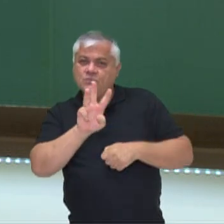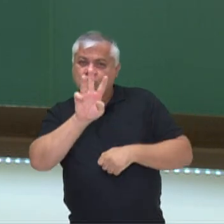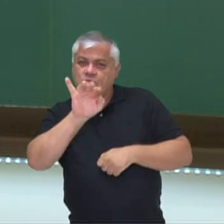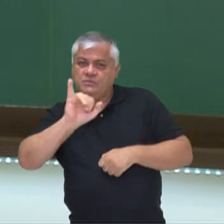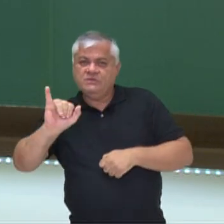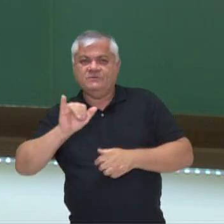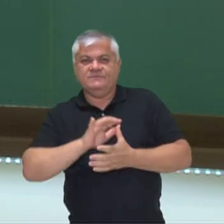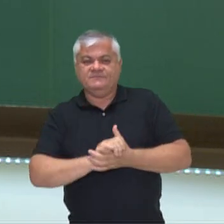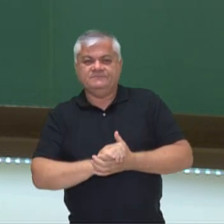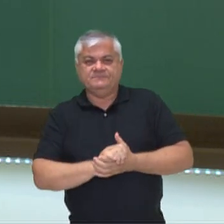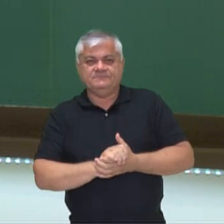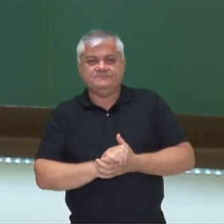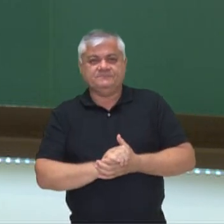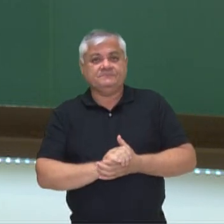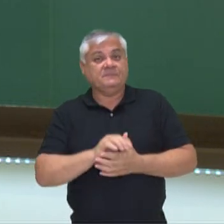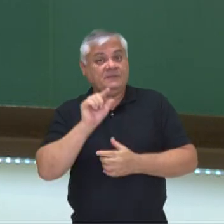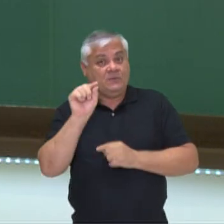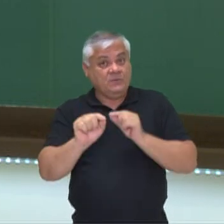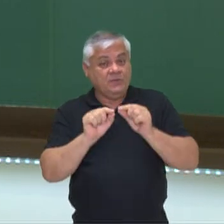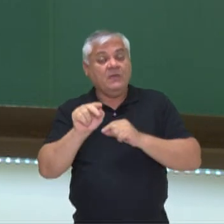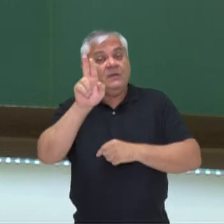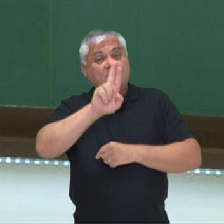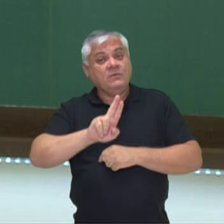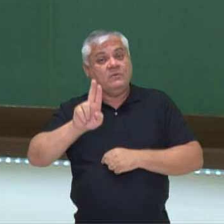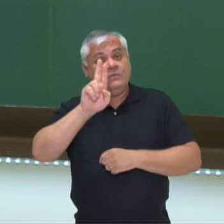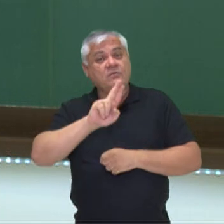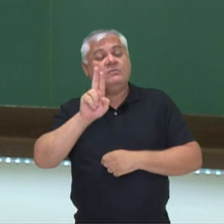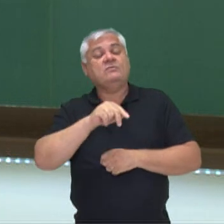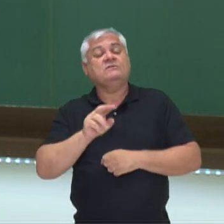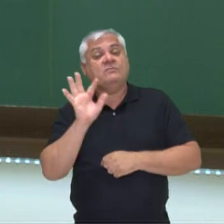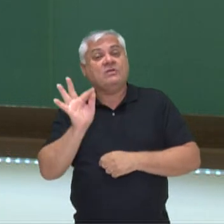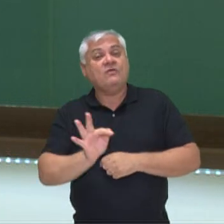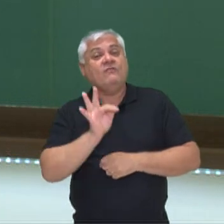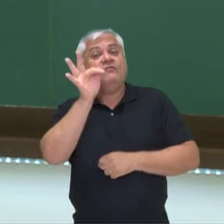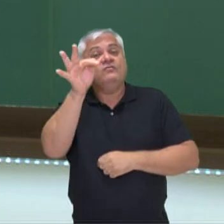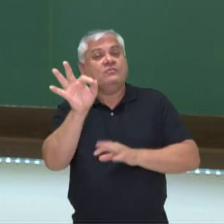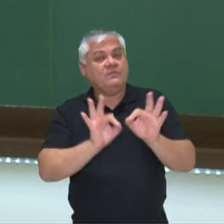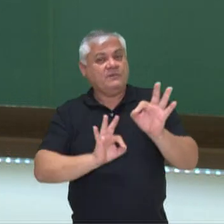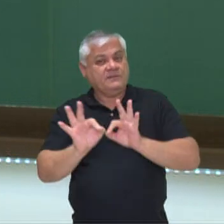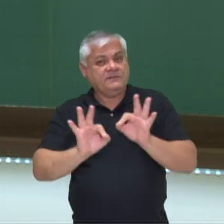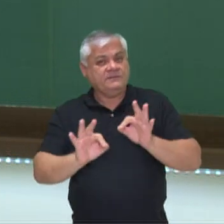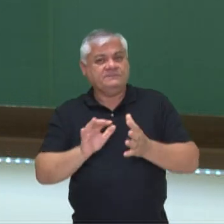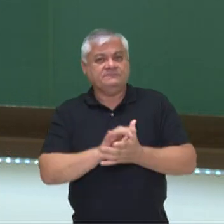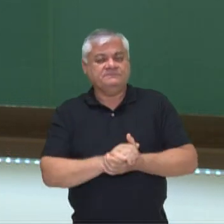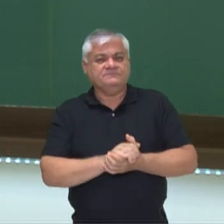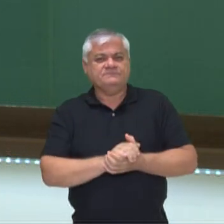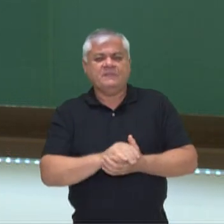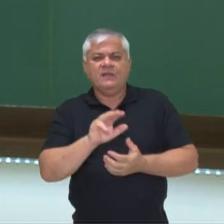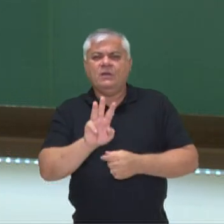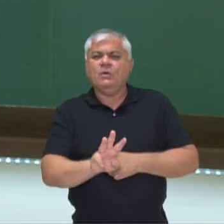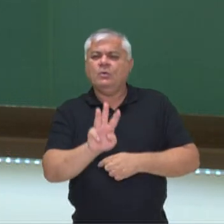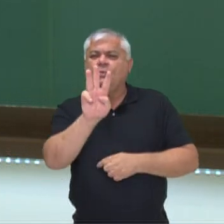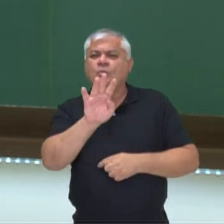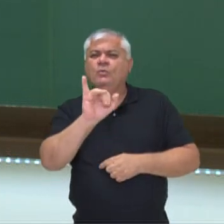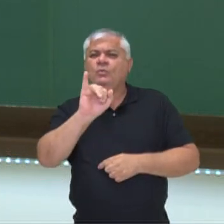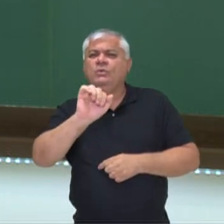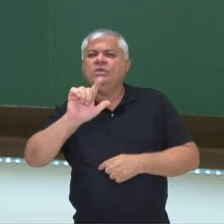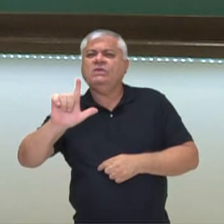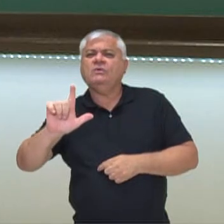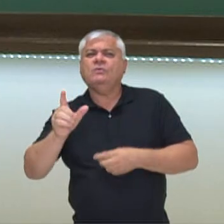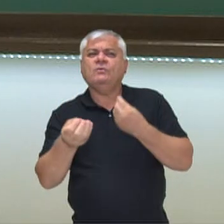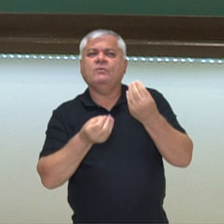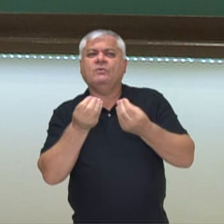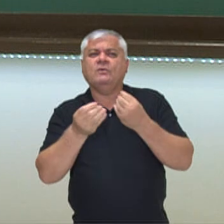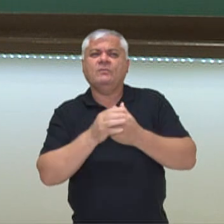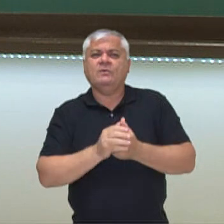se lembrar que ele vai servir para a gente falar deste futuro planejado. E o will, quando que eu devo usá-lo?